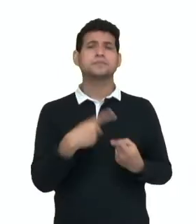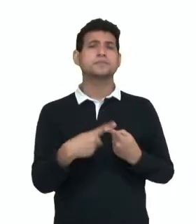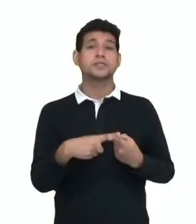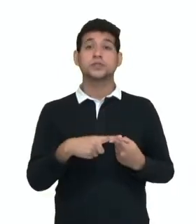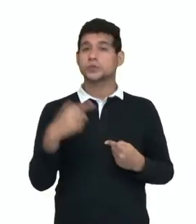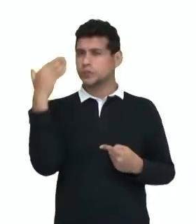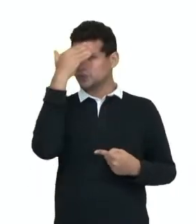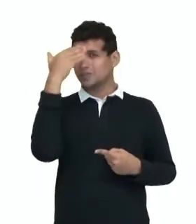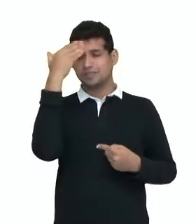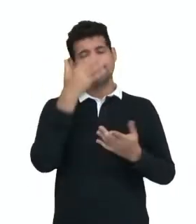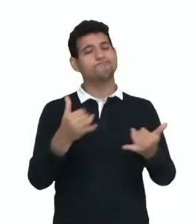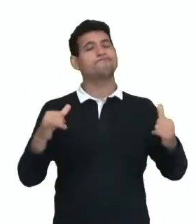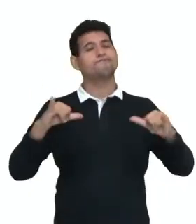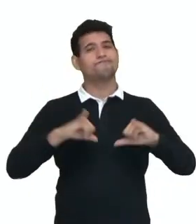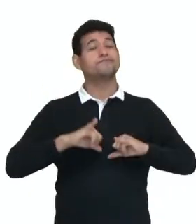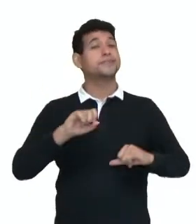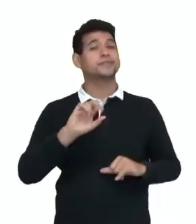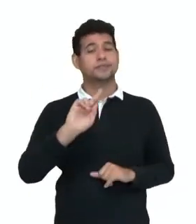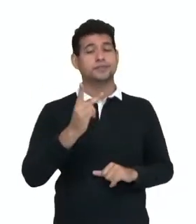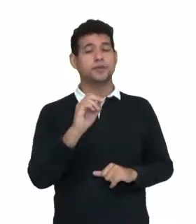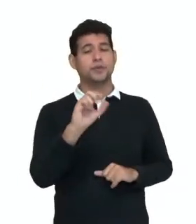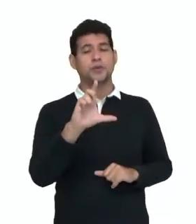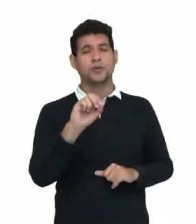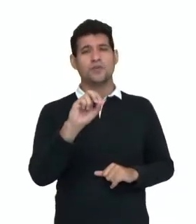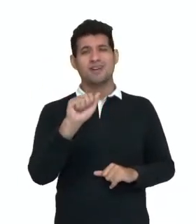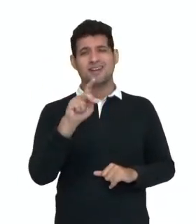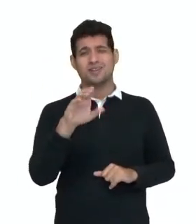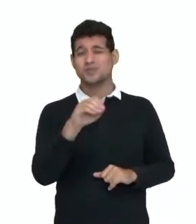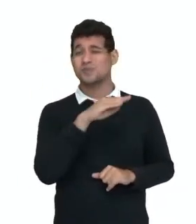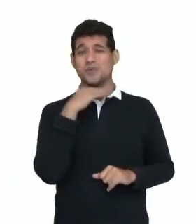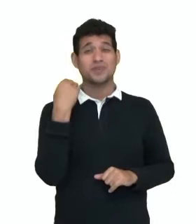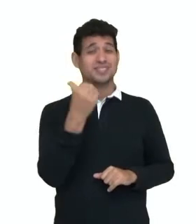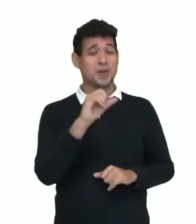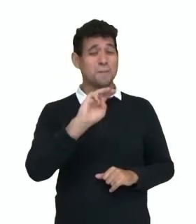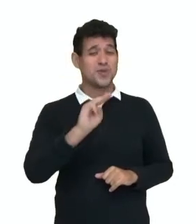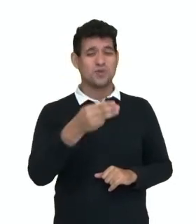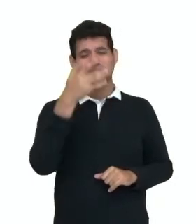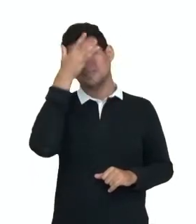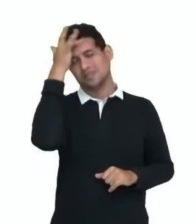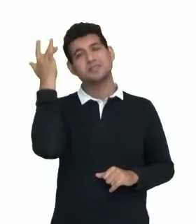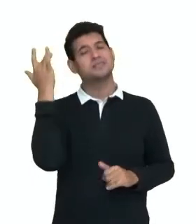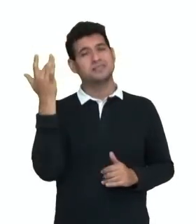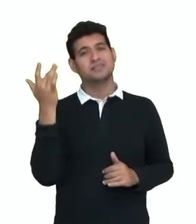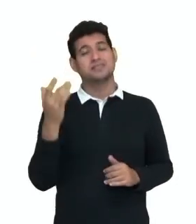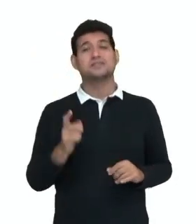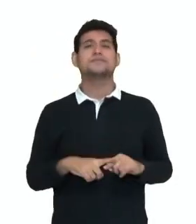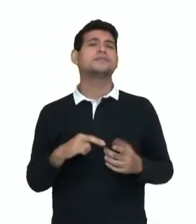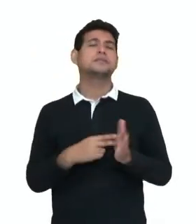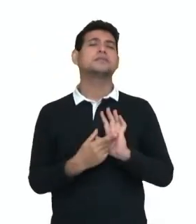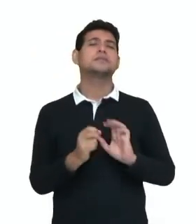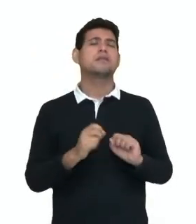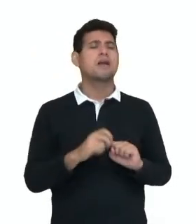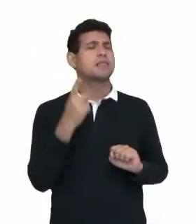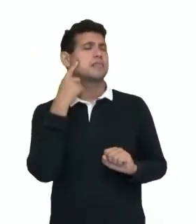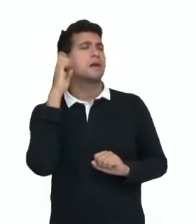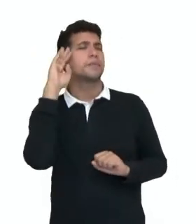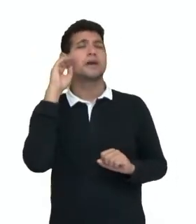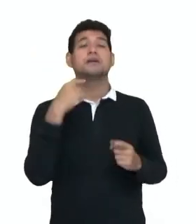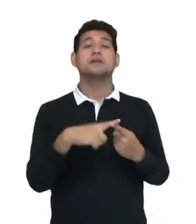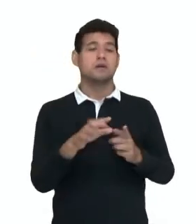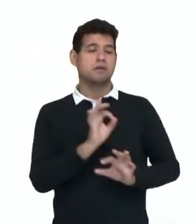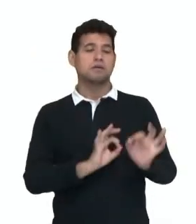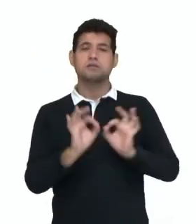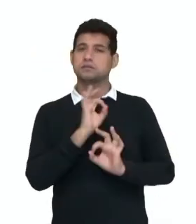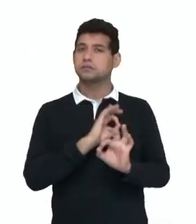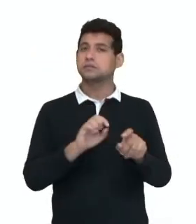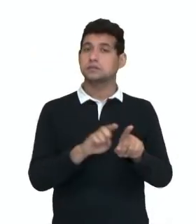judeus foram vítimas do Holocausto, que vitimou 6 milhões de seus membros. Então aí se reforça a ideia. E a Organização